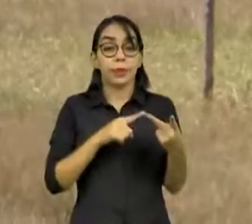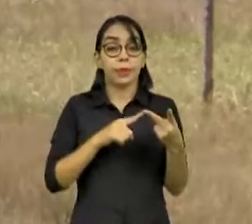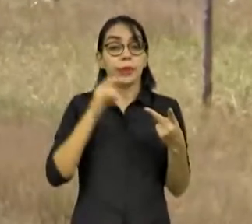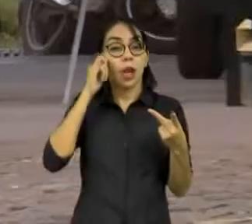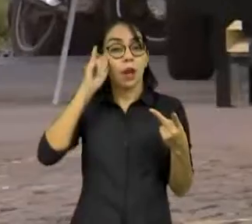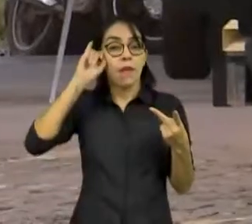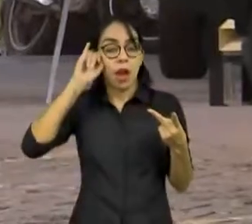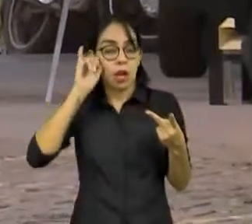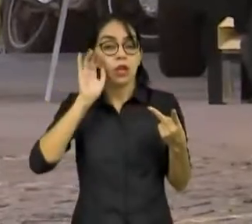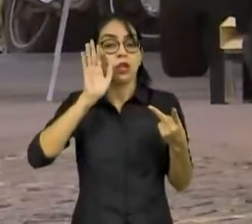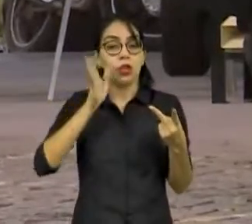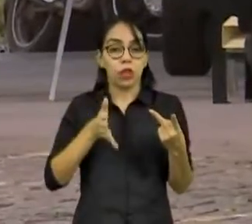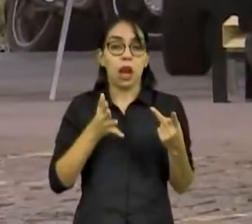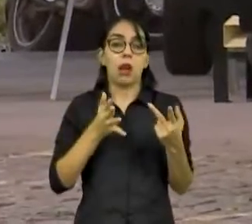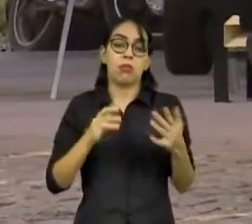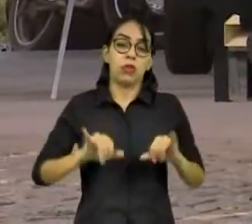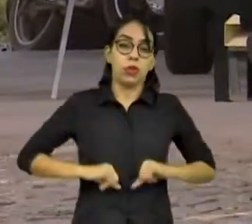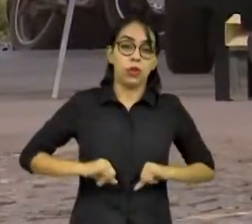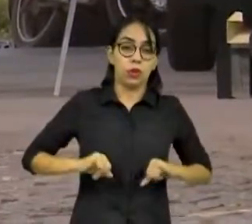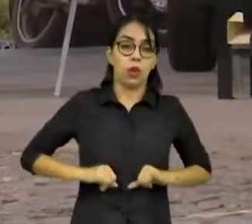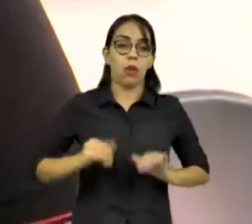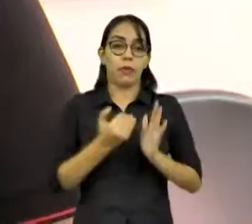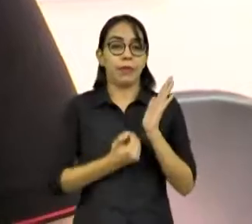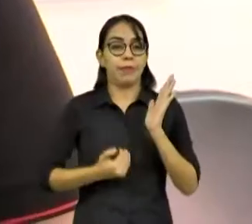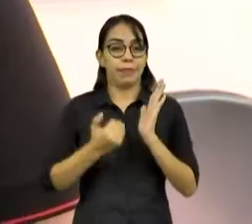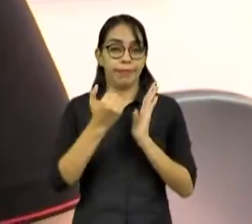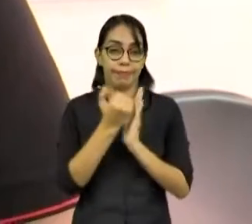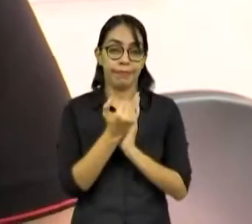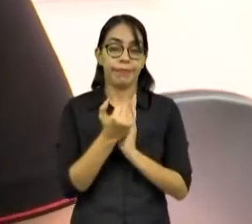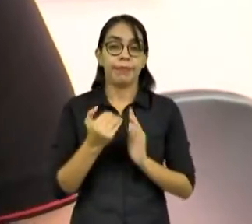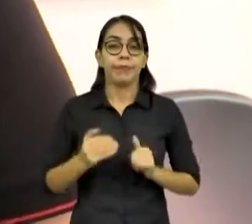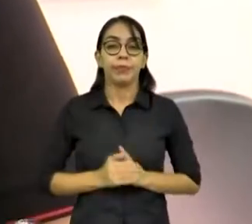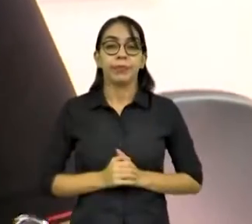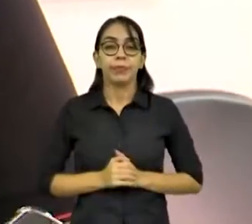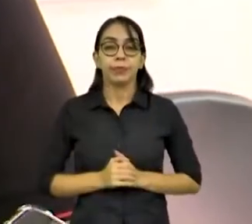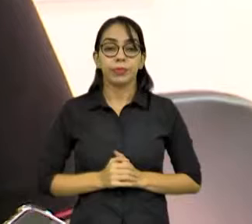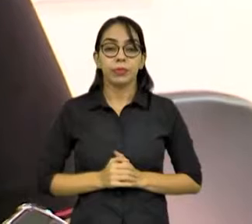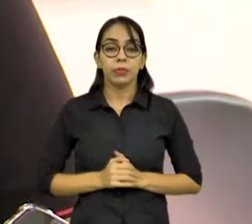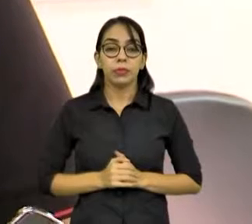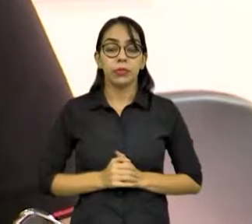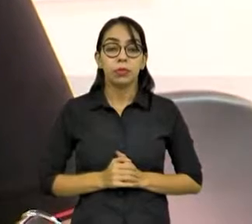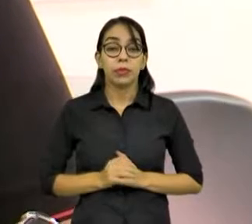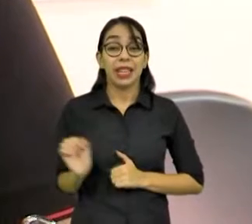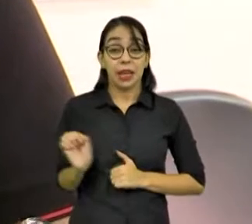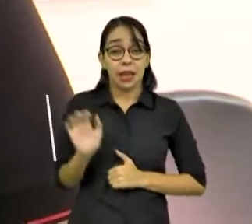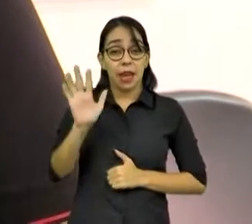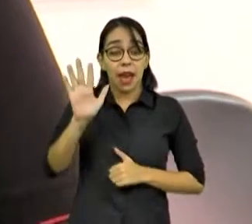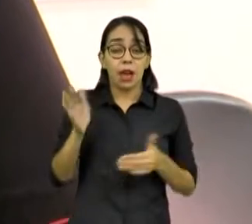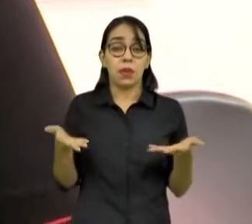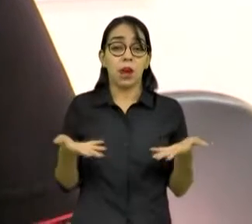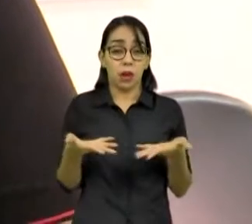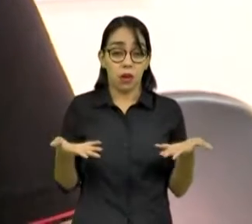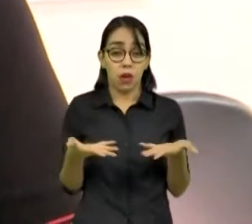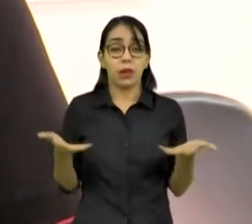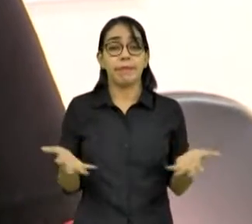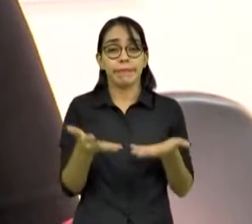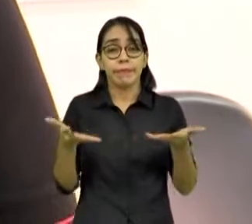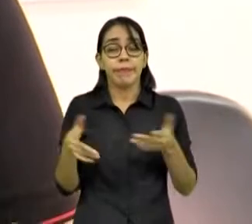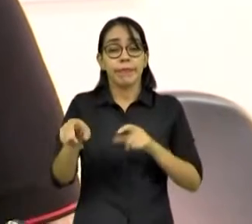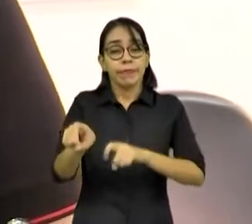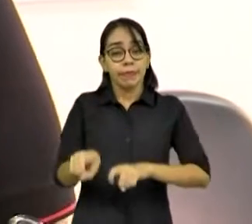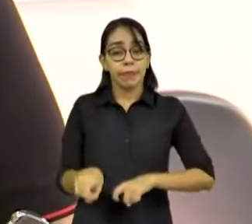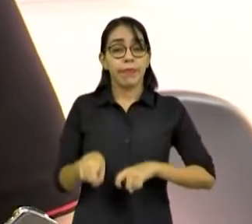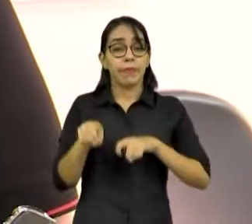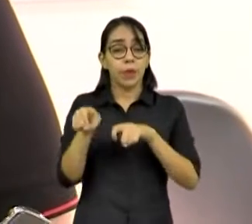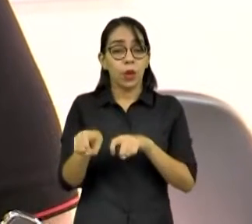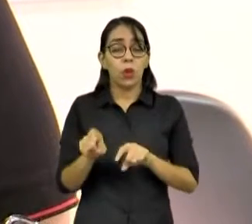os aumentos constantes dos insumos. Uma coisa que tem encarecido muito a produção no setor agrícola é por conta